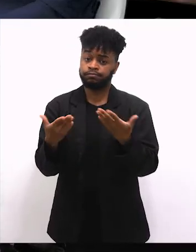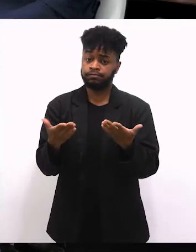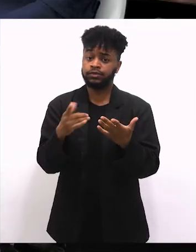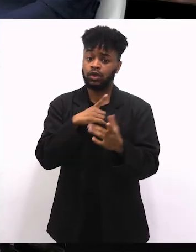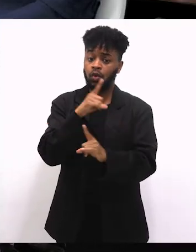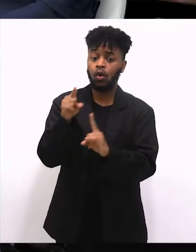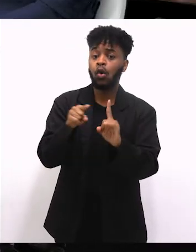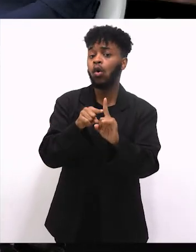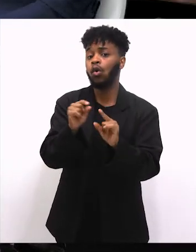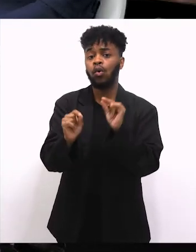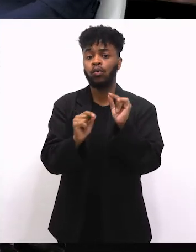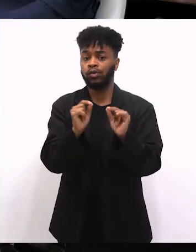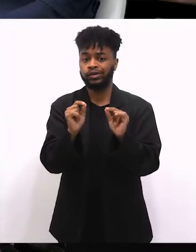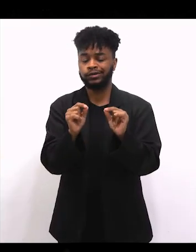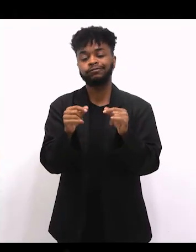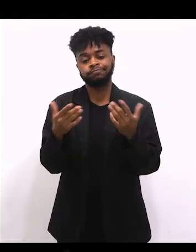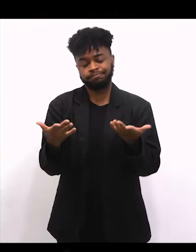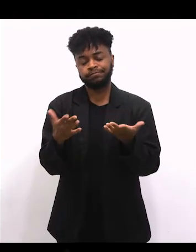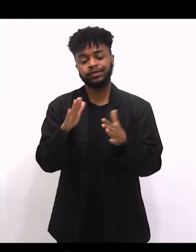a finalidade